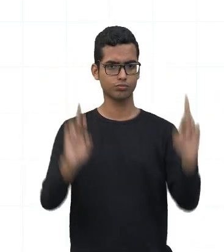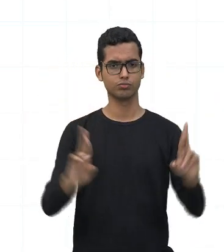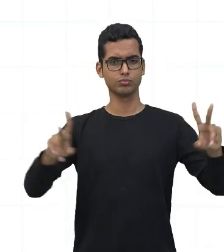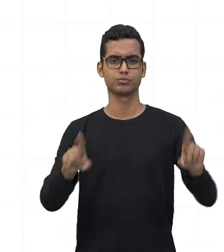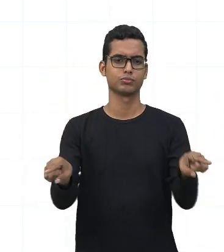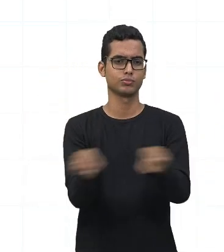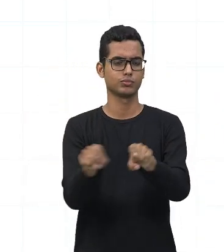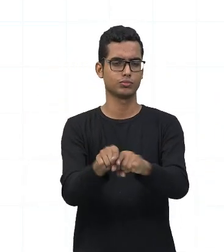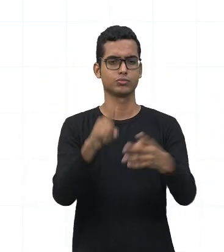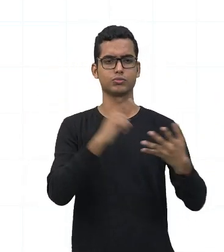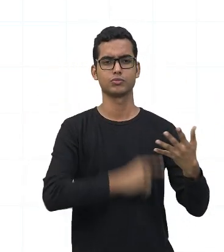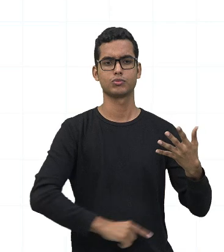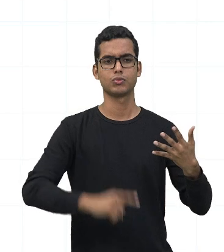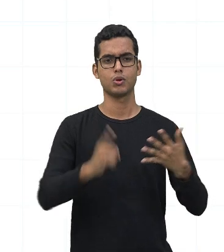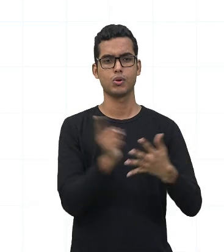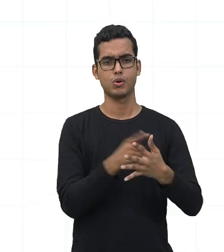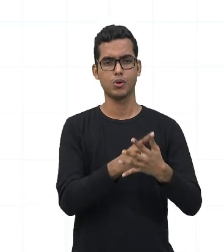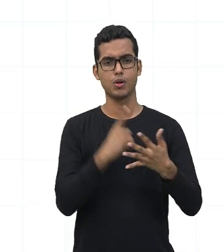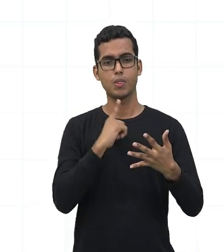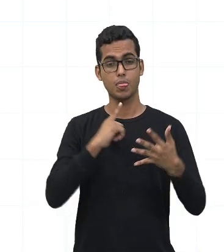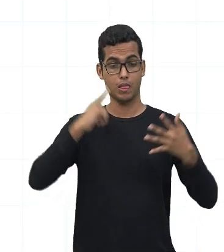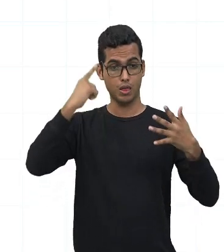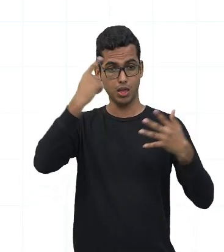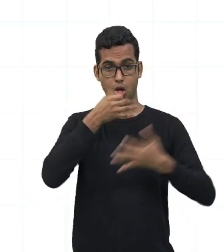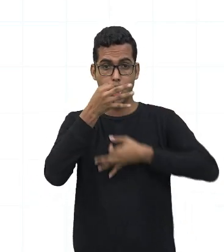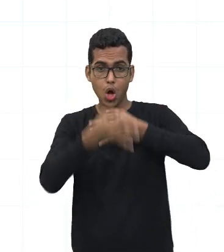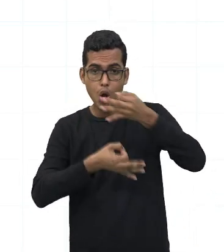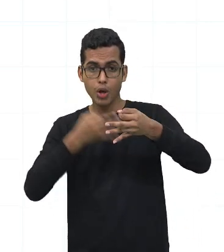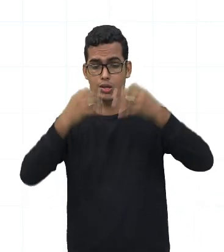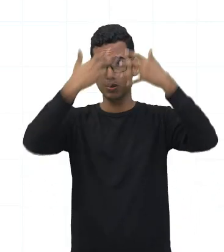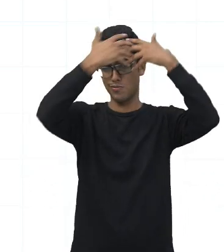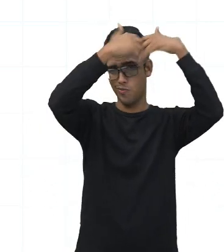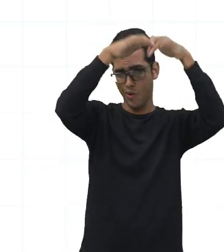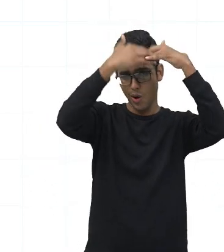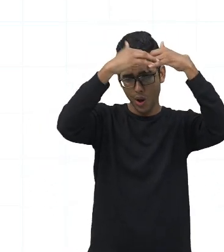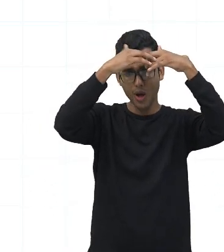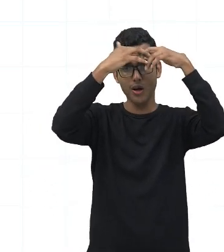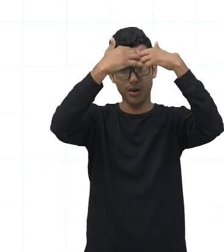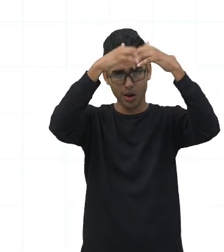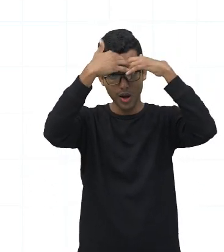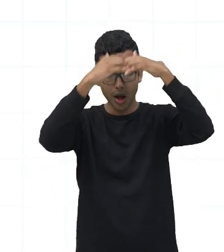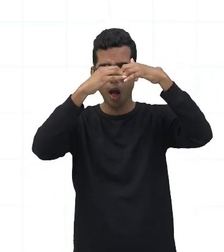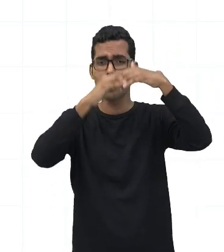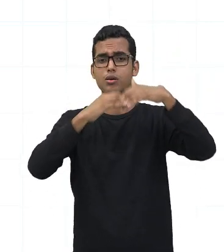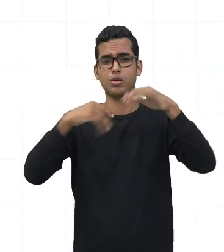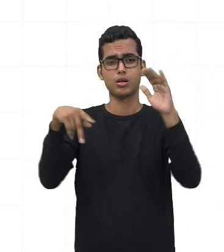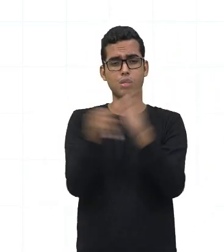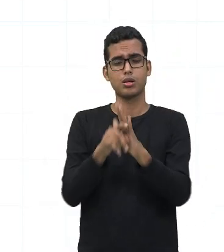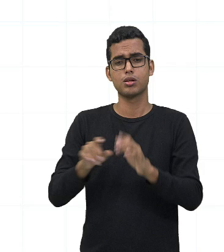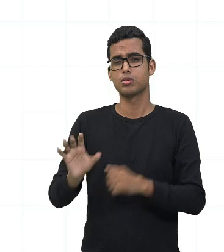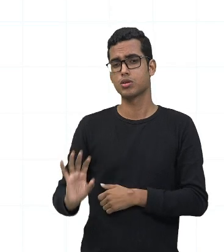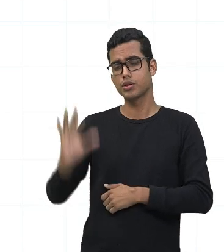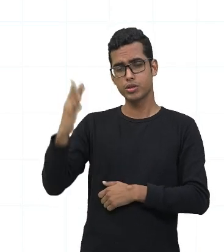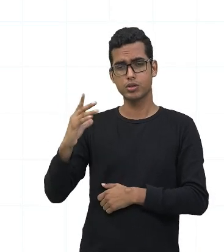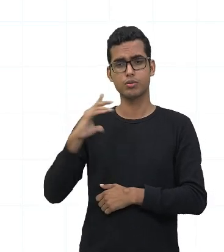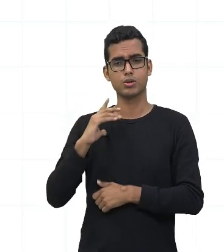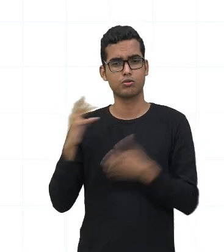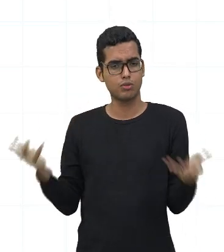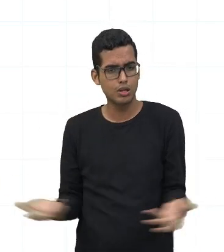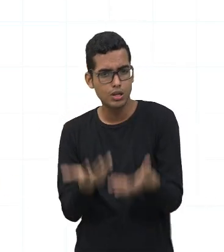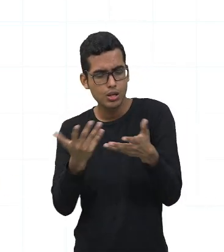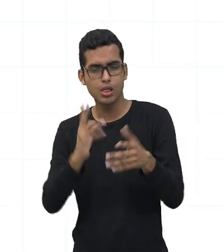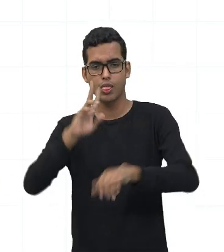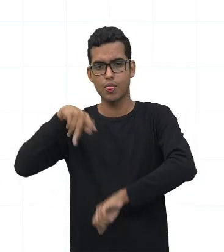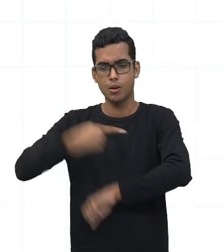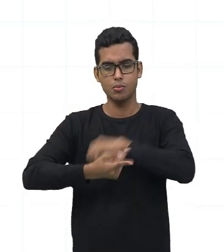distintas. E argumento de raciocínio lógico nas relações de causa e efeito. Vamos voltar então